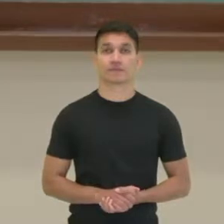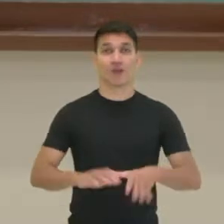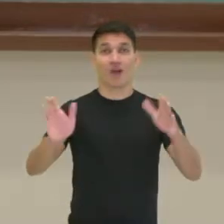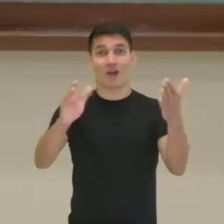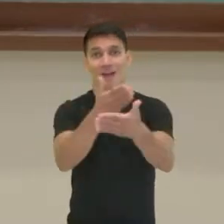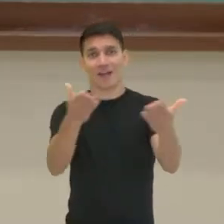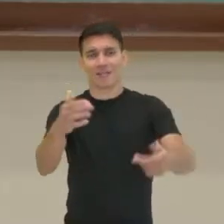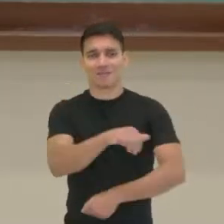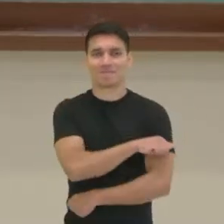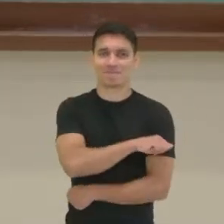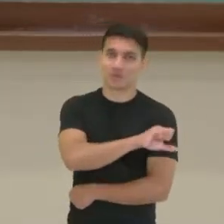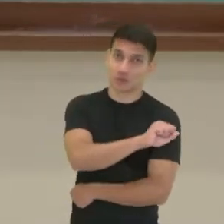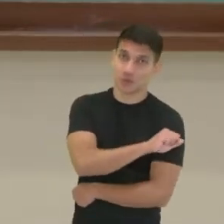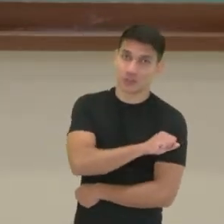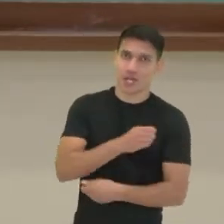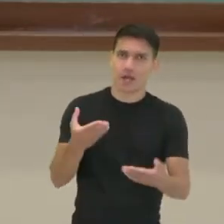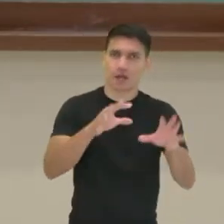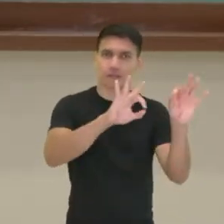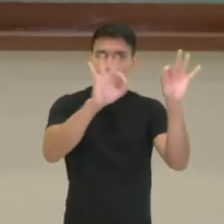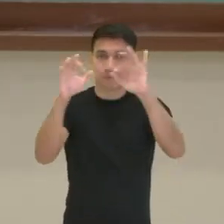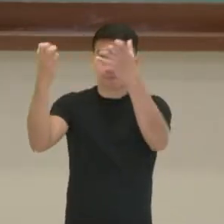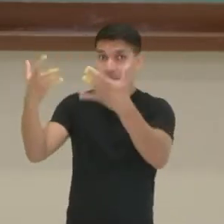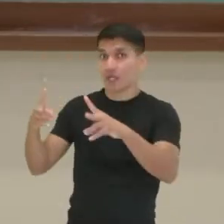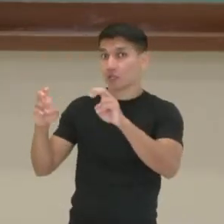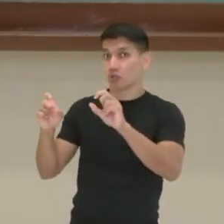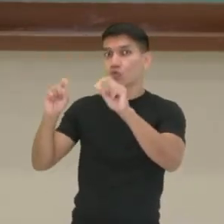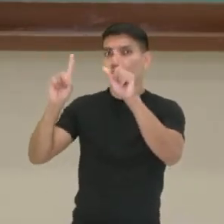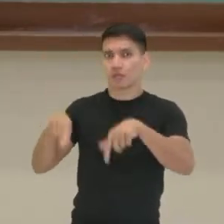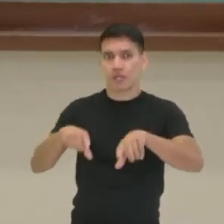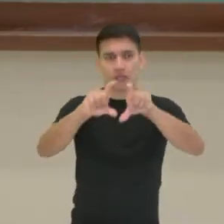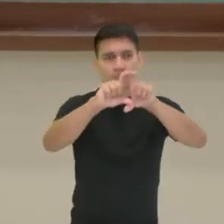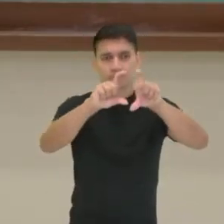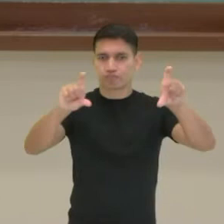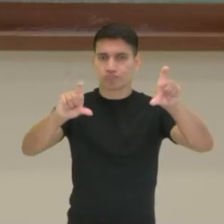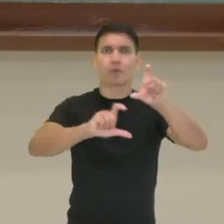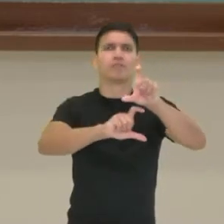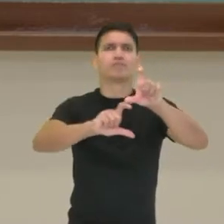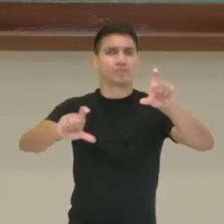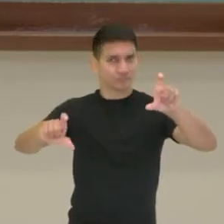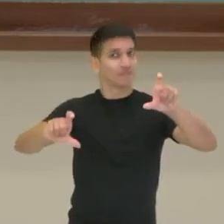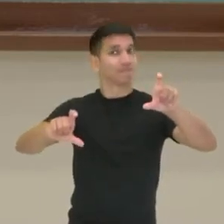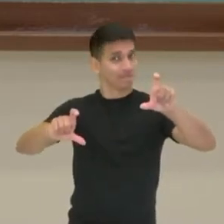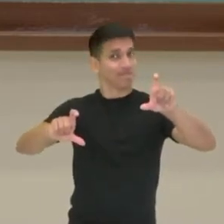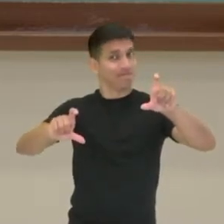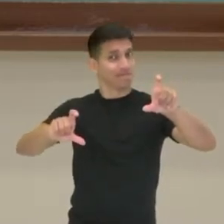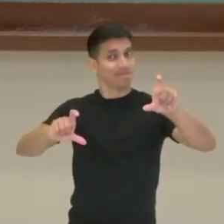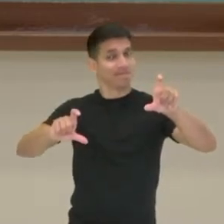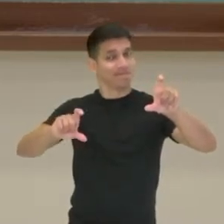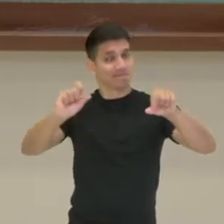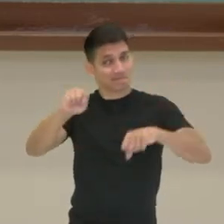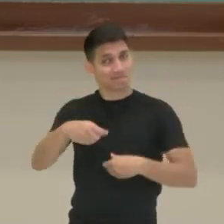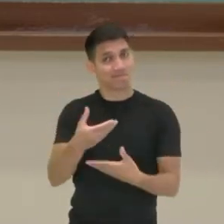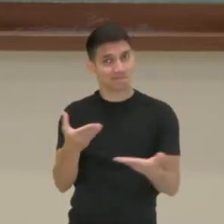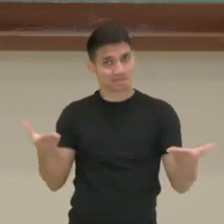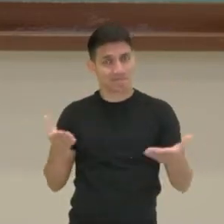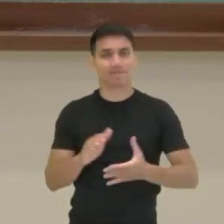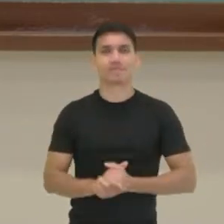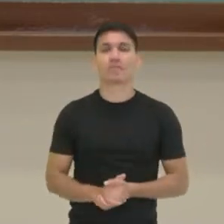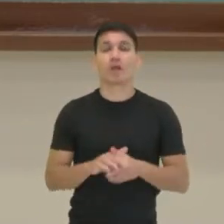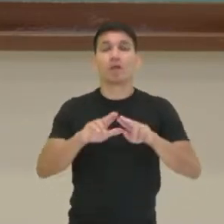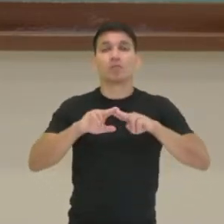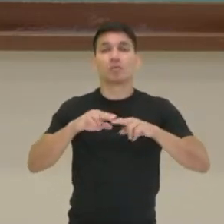Olá, estudantes do oitavo ano! Nesse vídeo vamos falar sobre período composto. É isso mesmo, né?